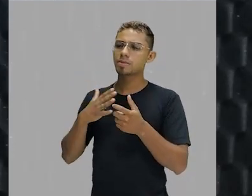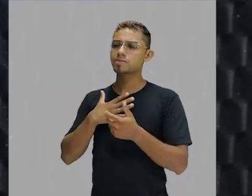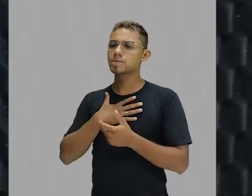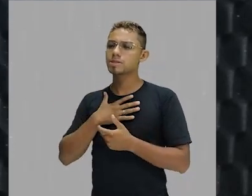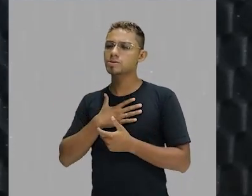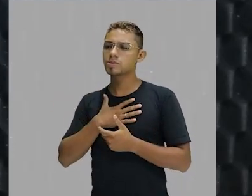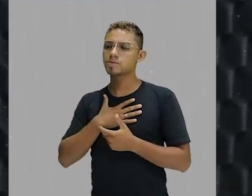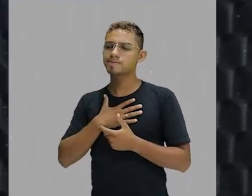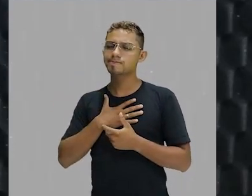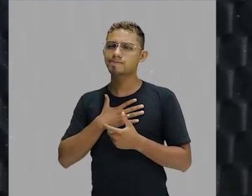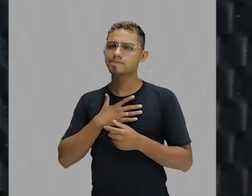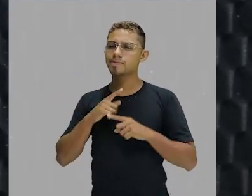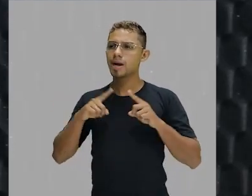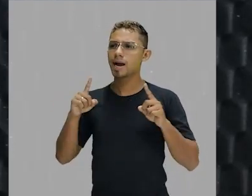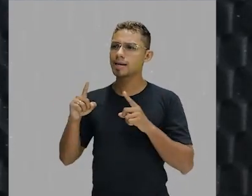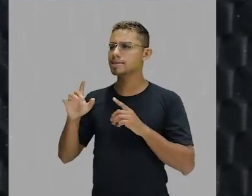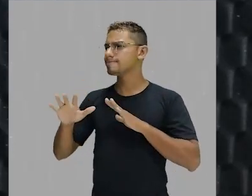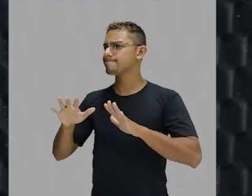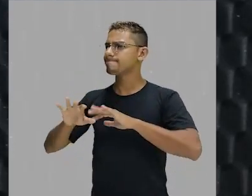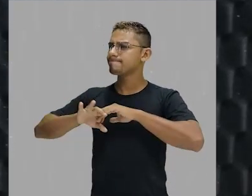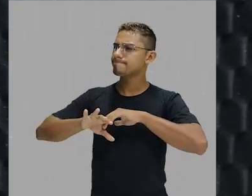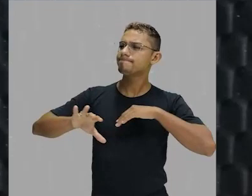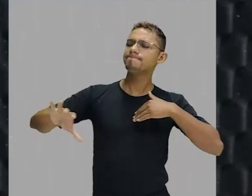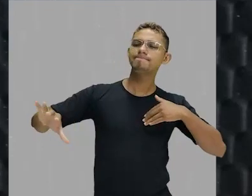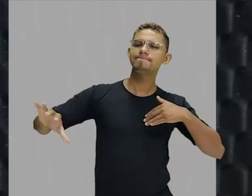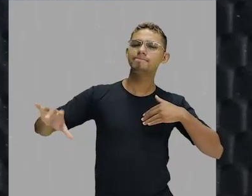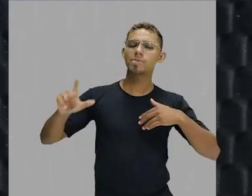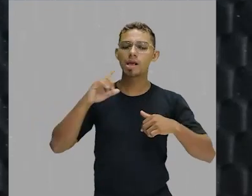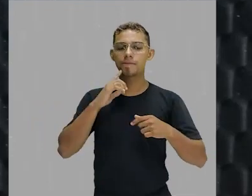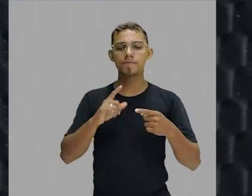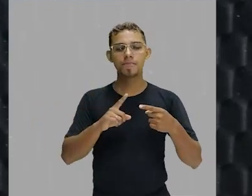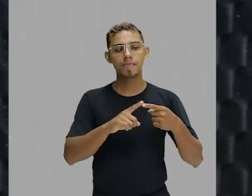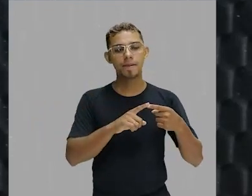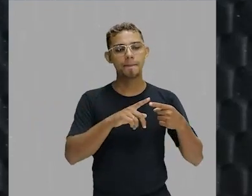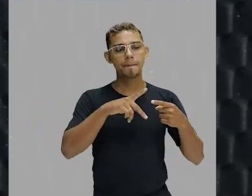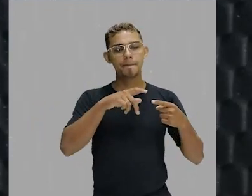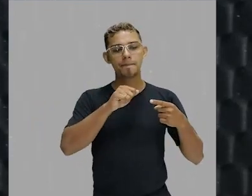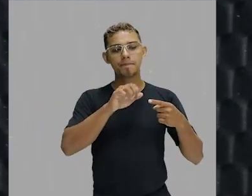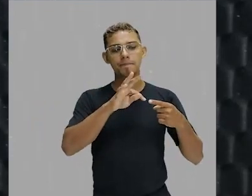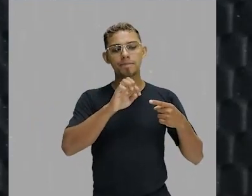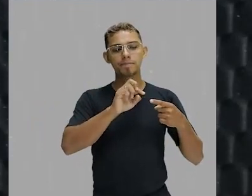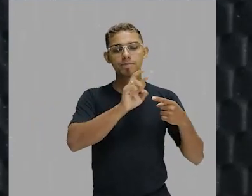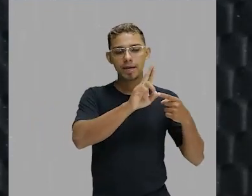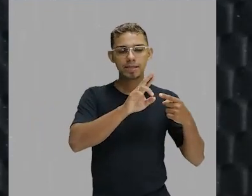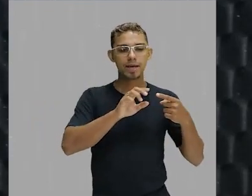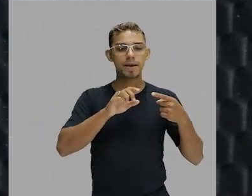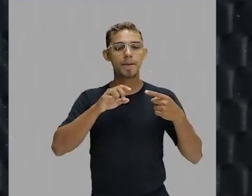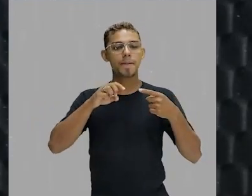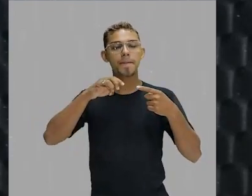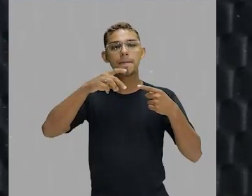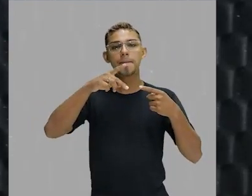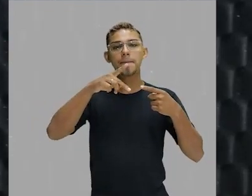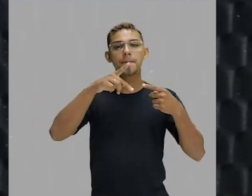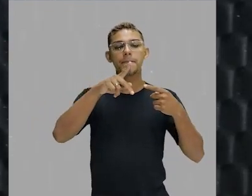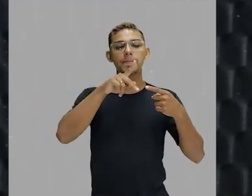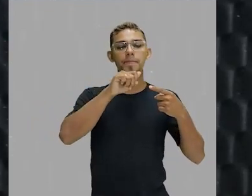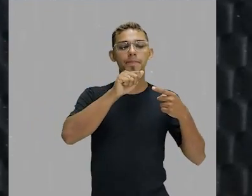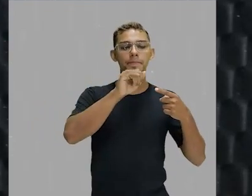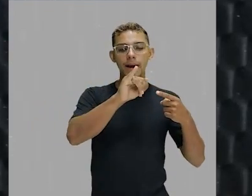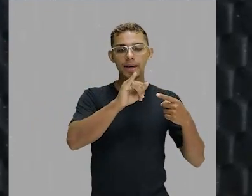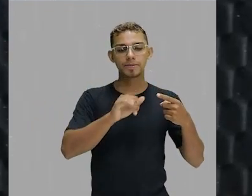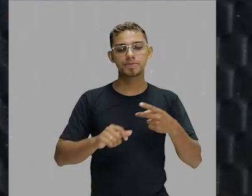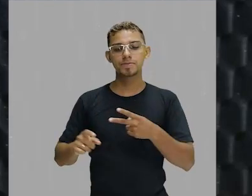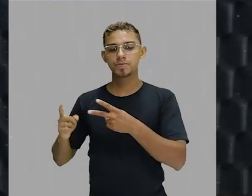verdade é meu. A palavra patrimônio vem de duas palavras, pai e recebido. Pater e mônio significa recebido do pai como